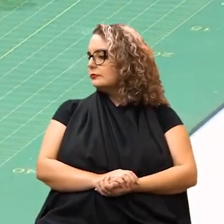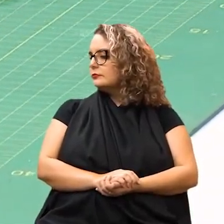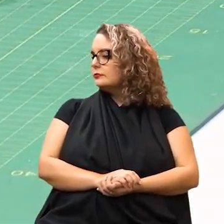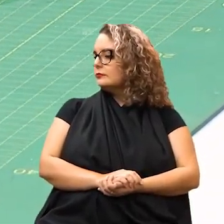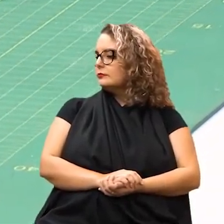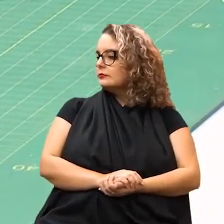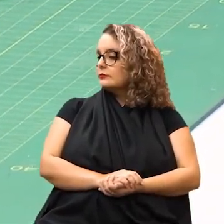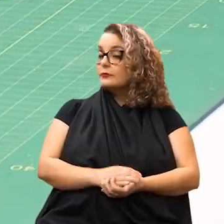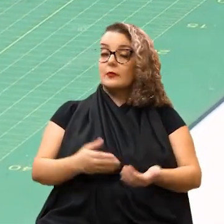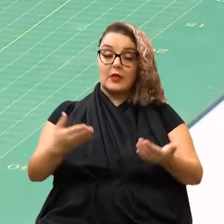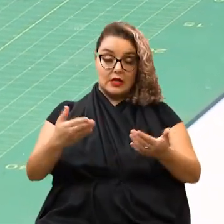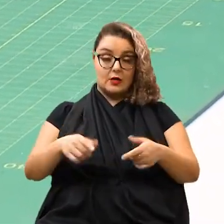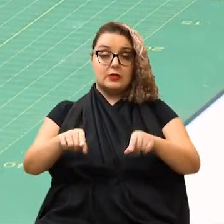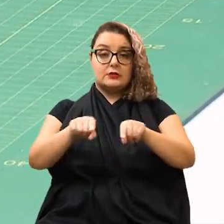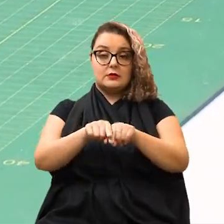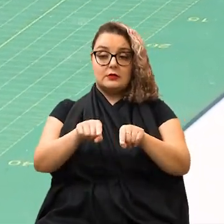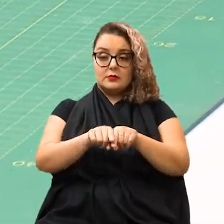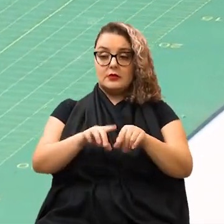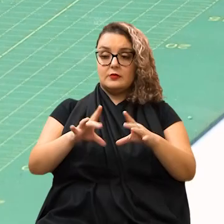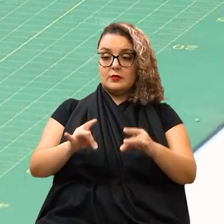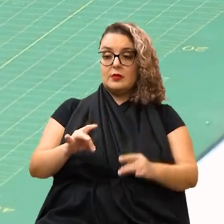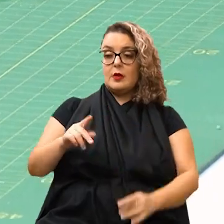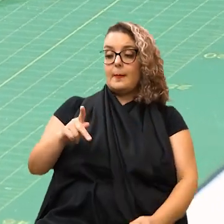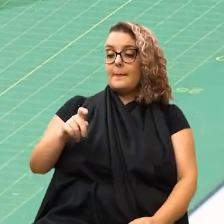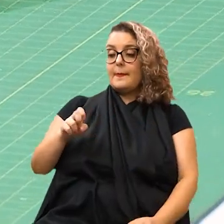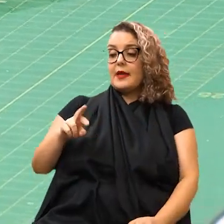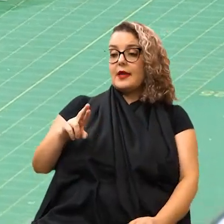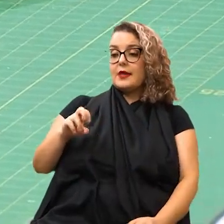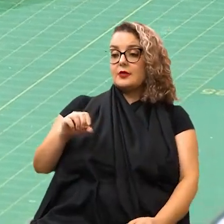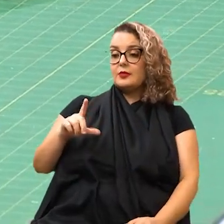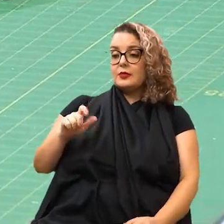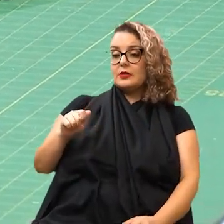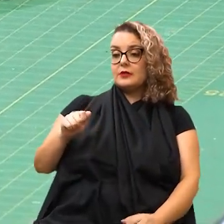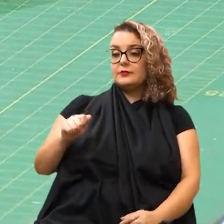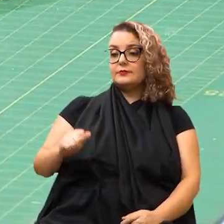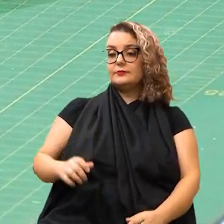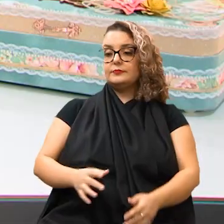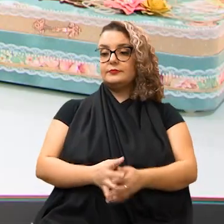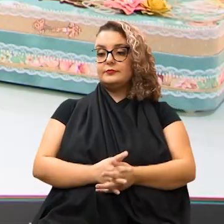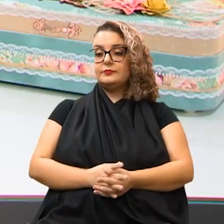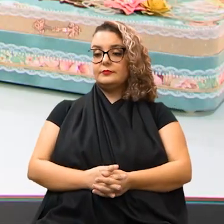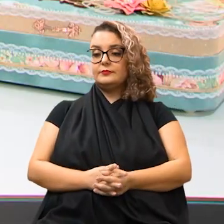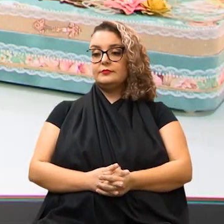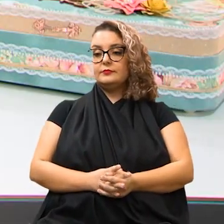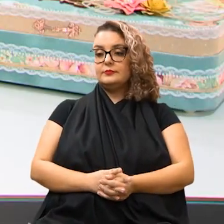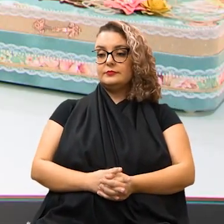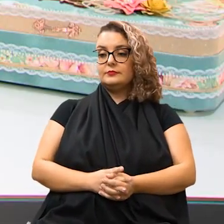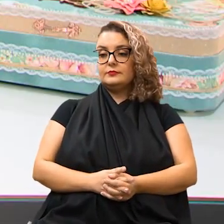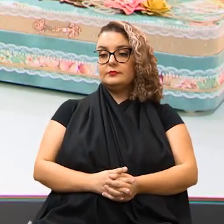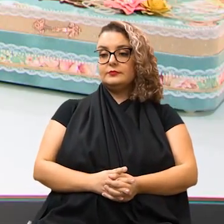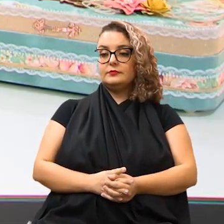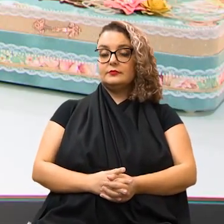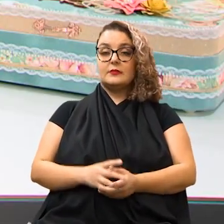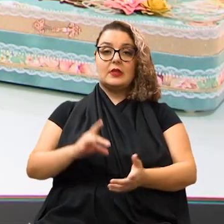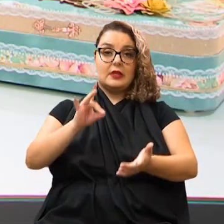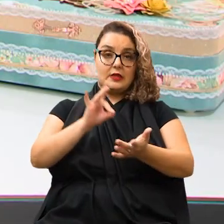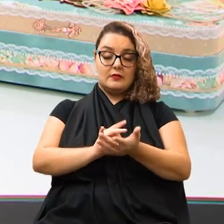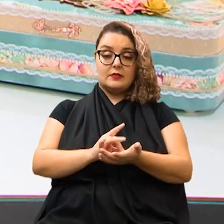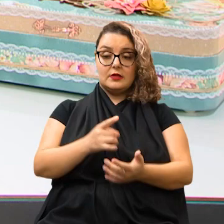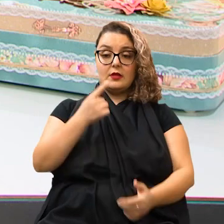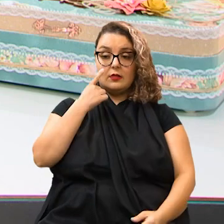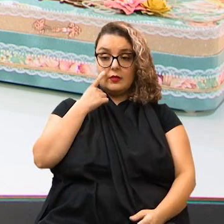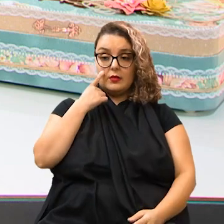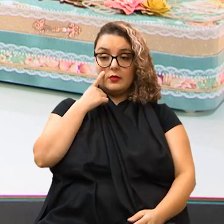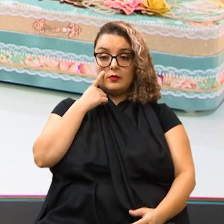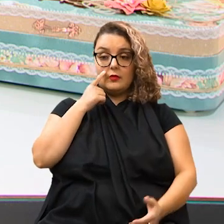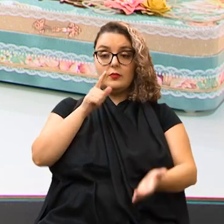Aqui. Agora eu vou também colar as pérolas, porém vou colar elas aqui. Na verdade, olha só,